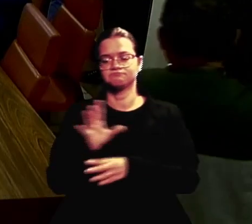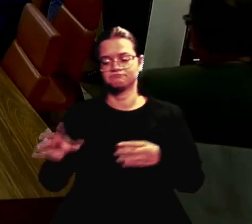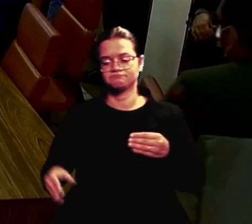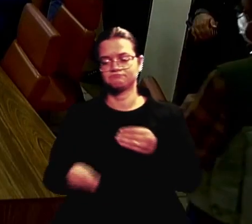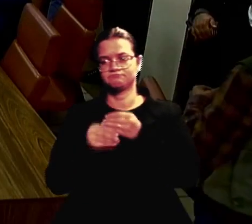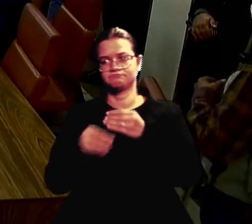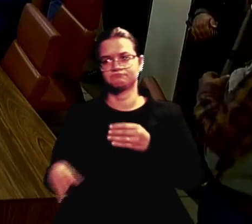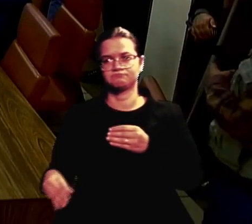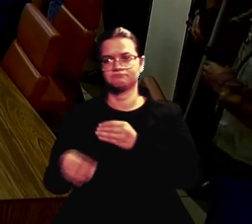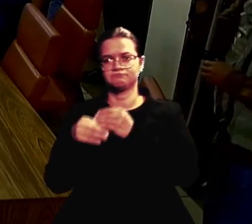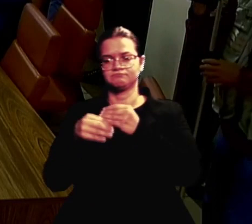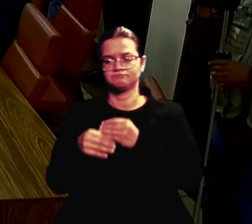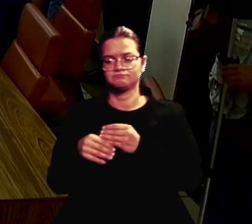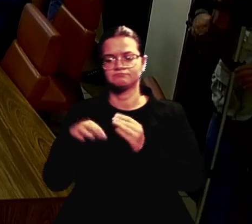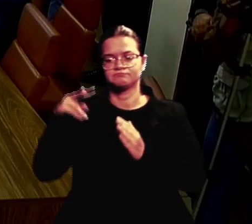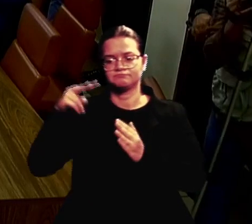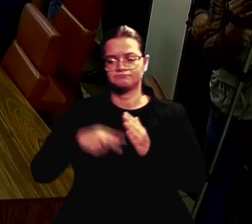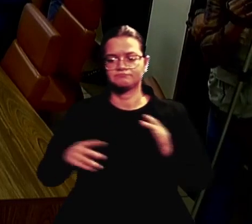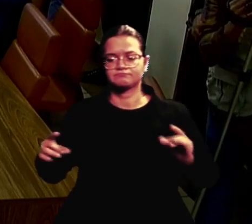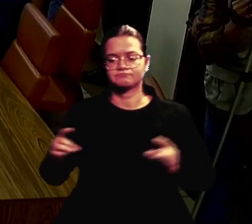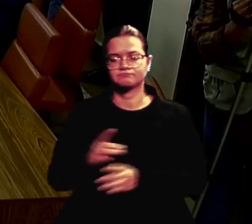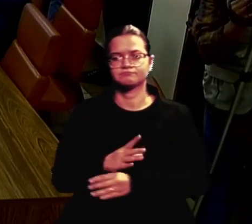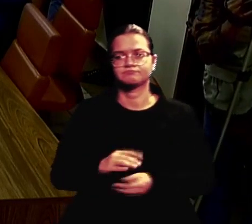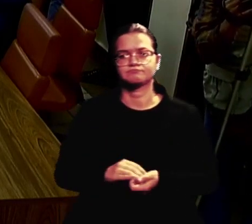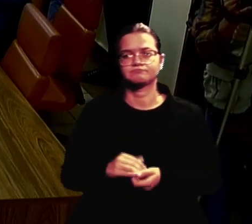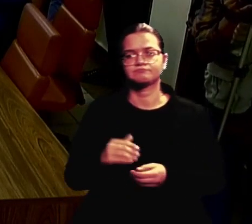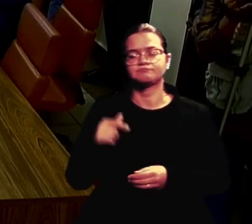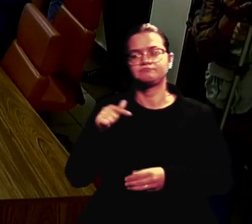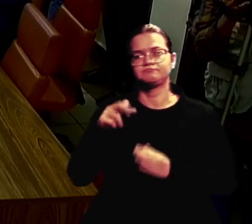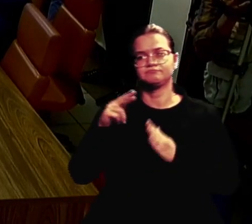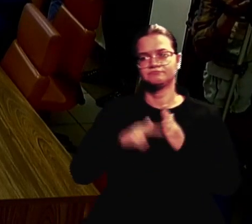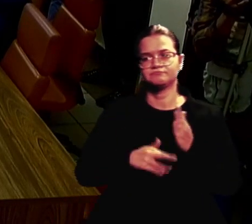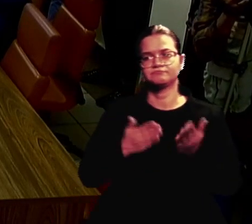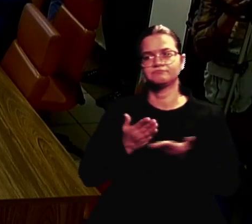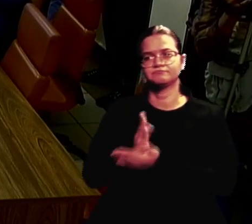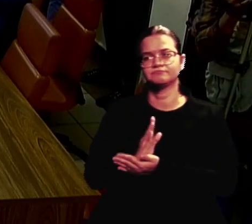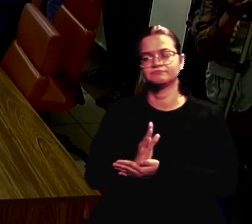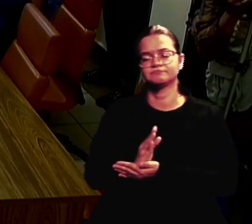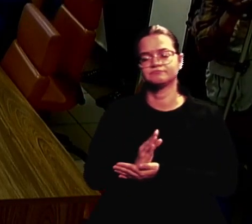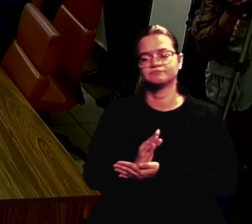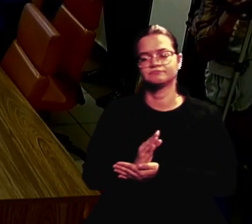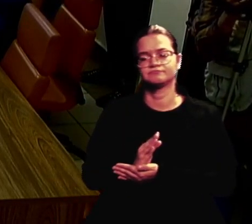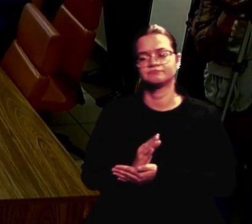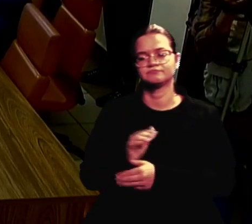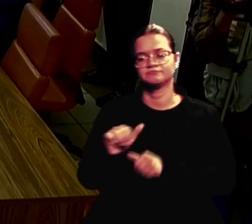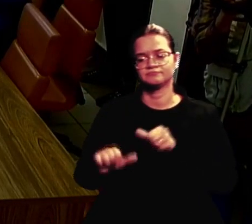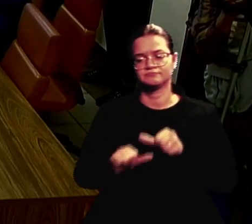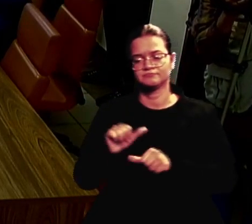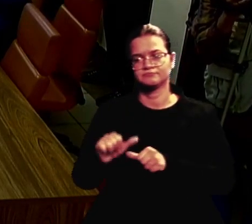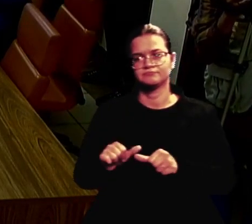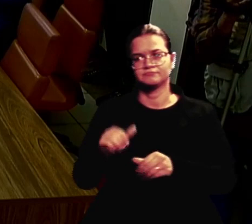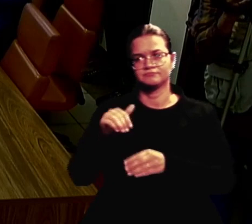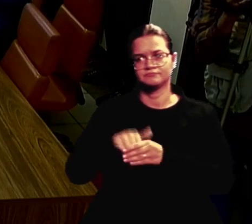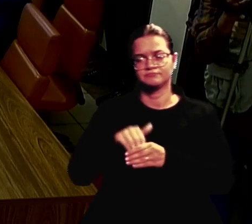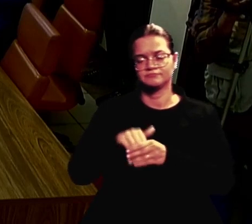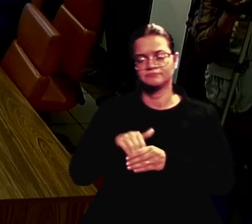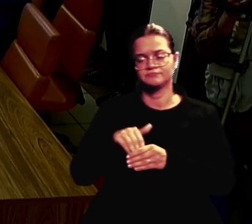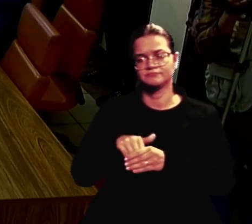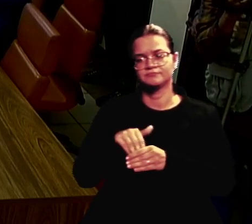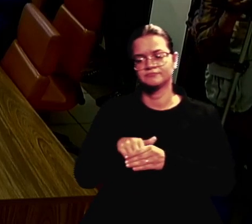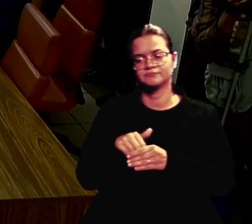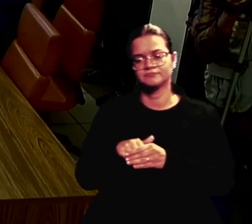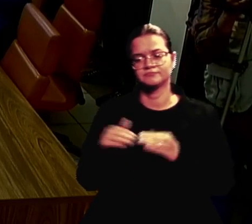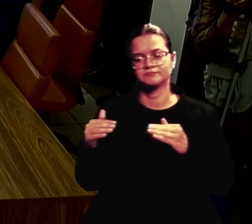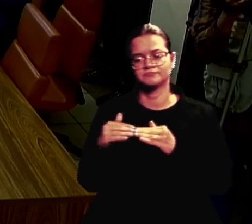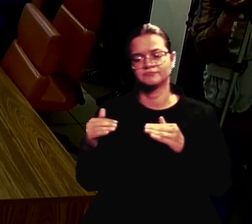devidas emendas lidas pelo mesmo. Portanto, relatório pela aprovação, com alterações. Em votação, relatório do vereador